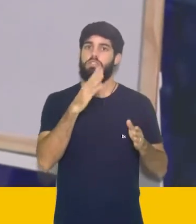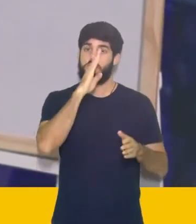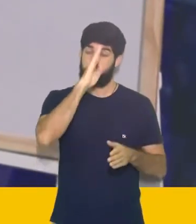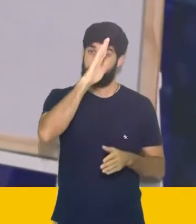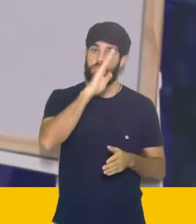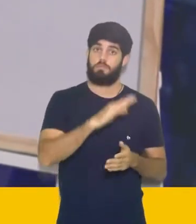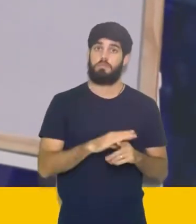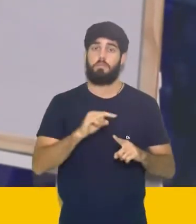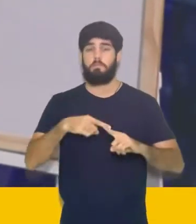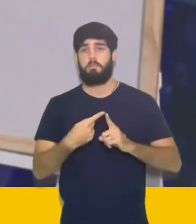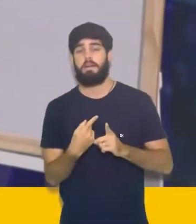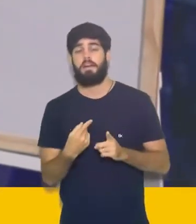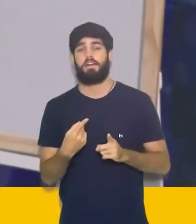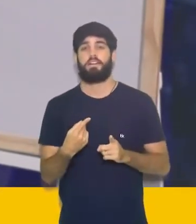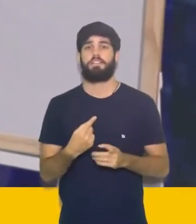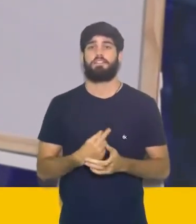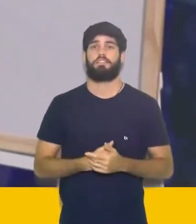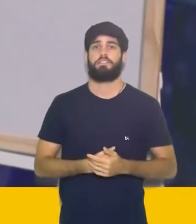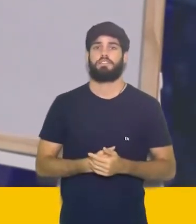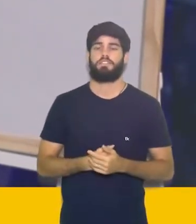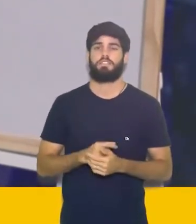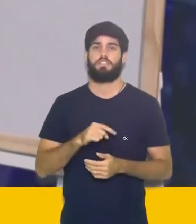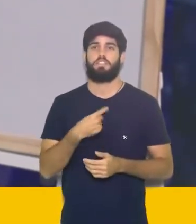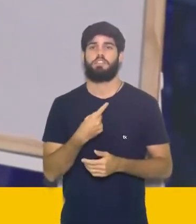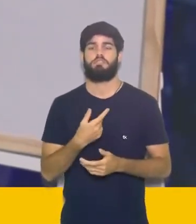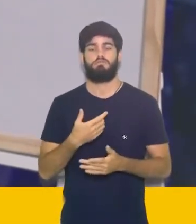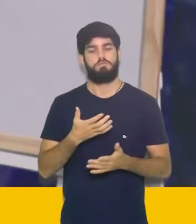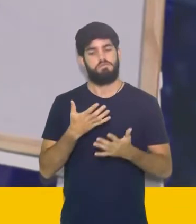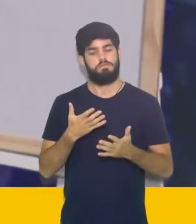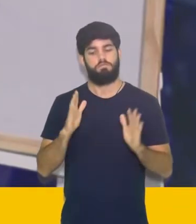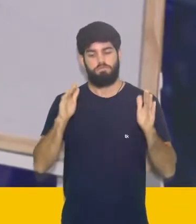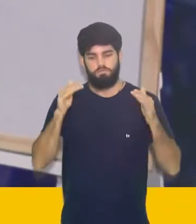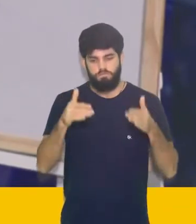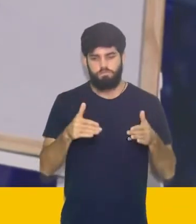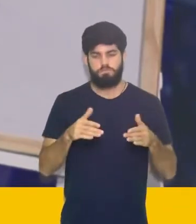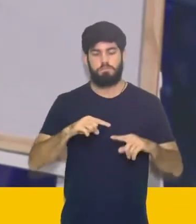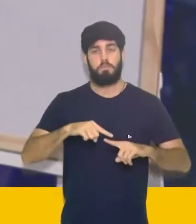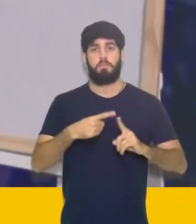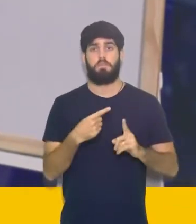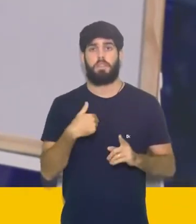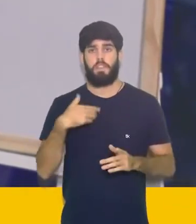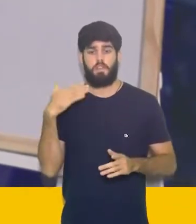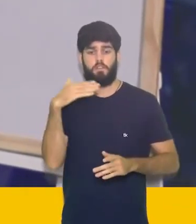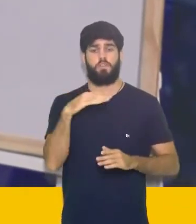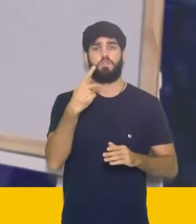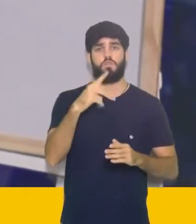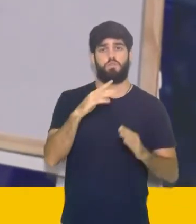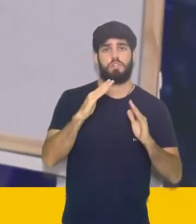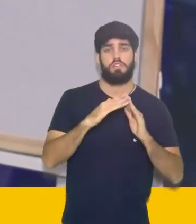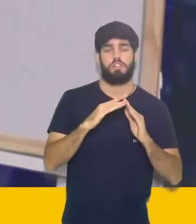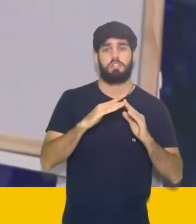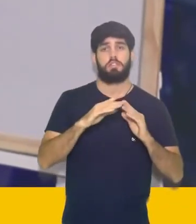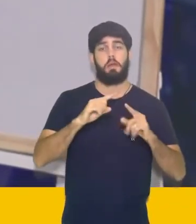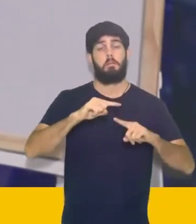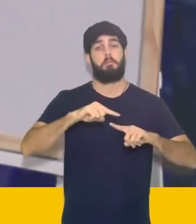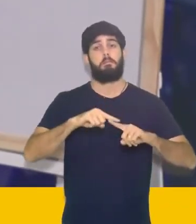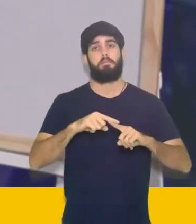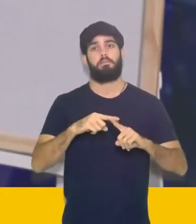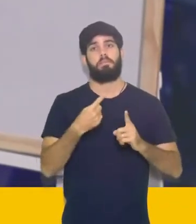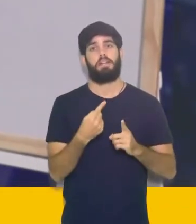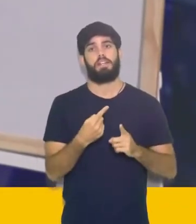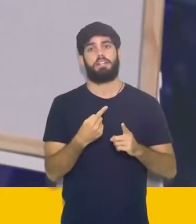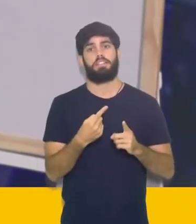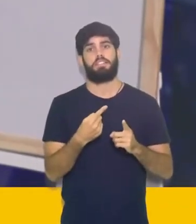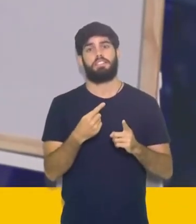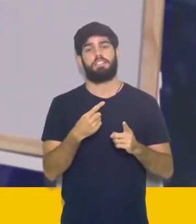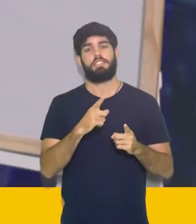Olhe, mas, porém, contudo, todavia, quando a gente quer ser bem enfático, eu vou na sua casa. Porém, como